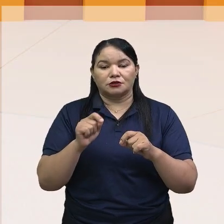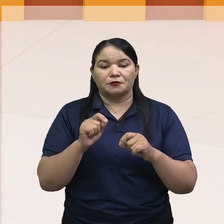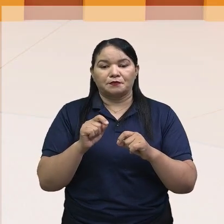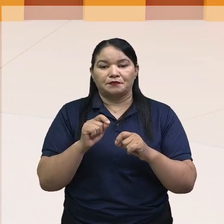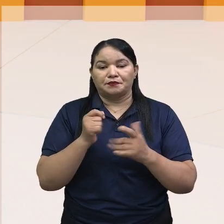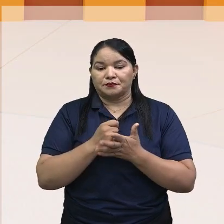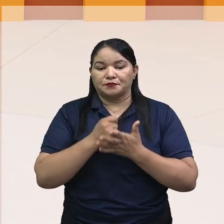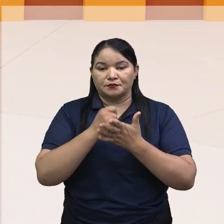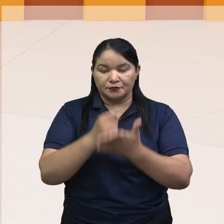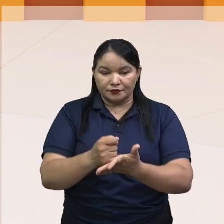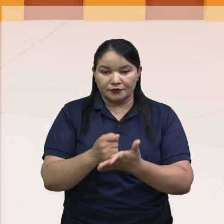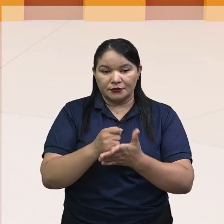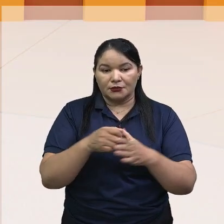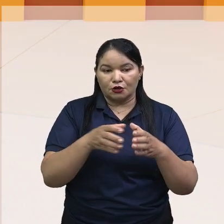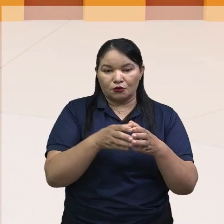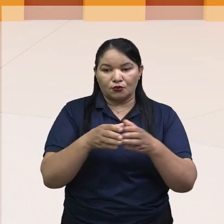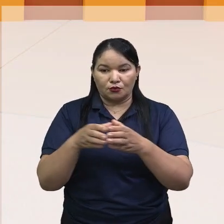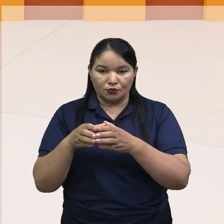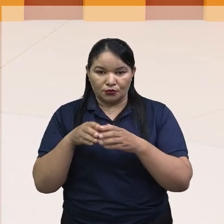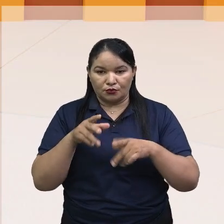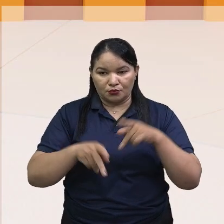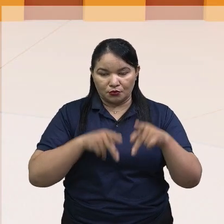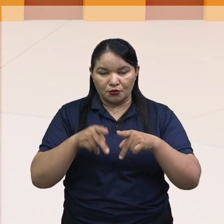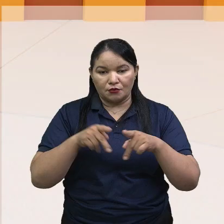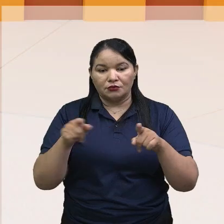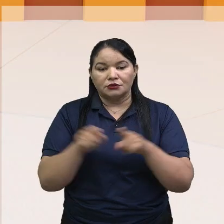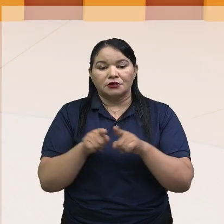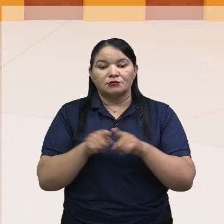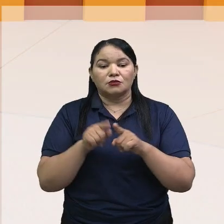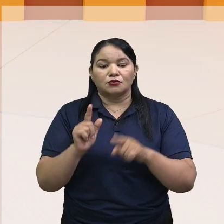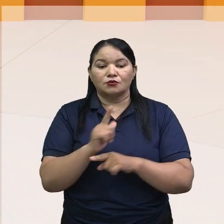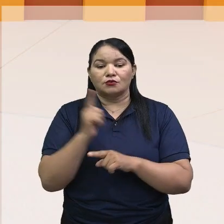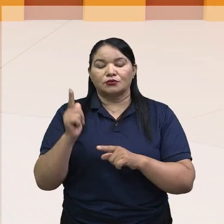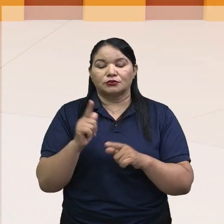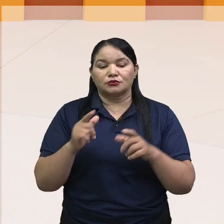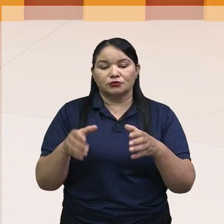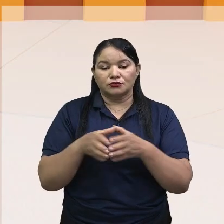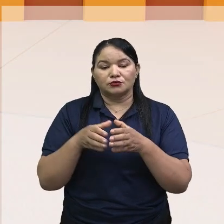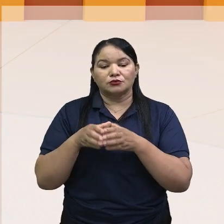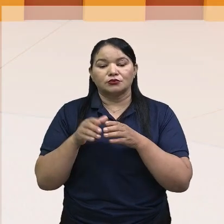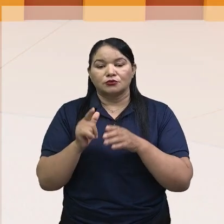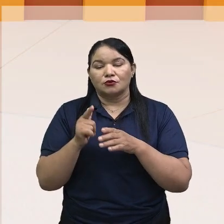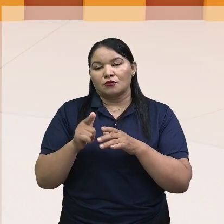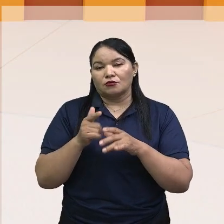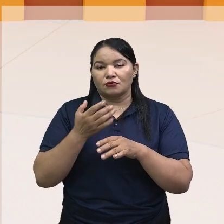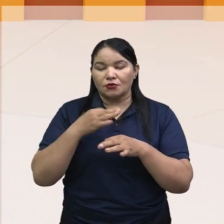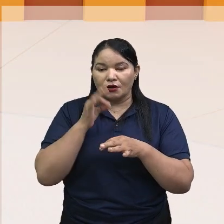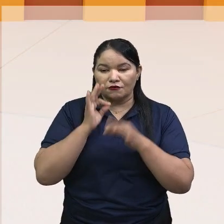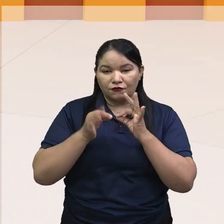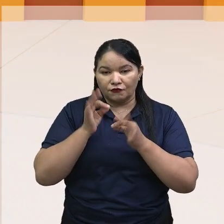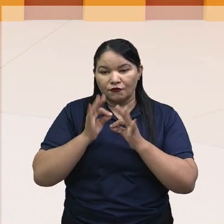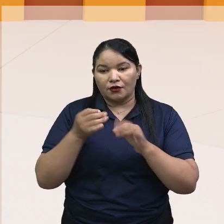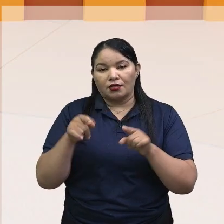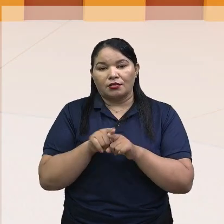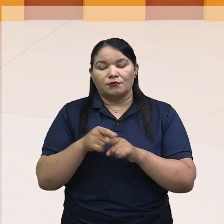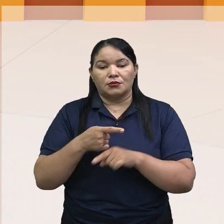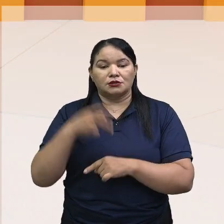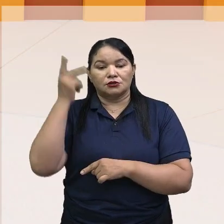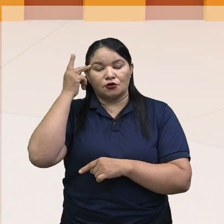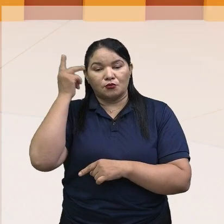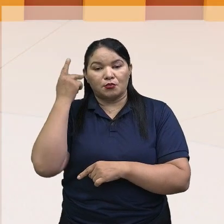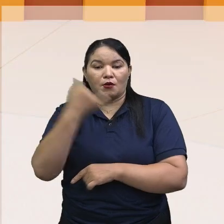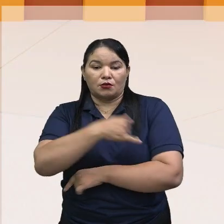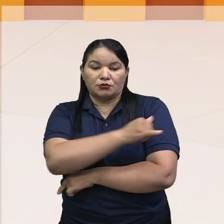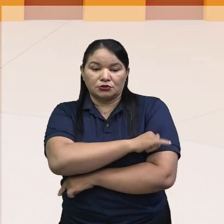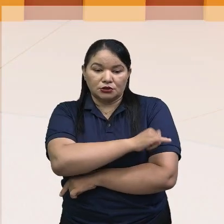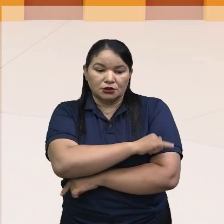benefício dessas oligarquias, sobretudo as oligarquias cafeeiras ali de São Paulo, do Rio de